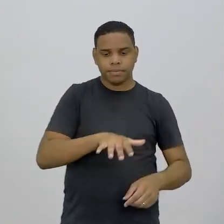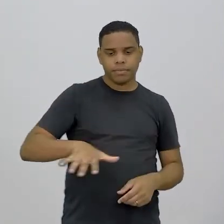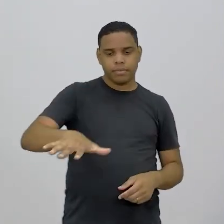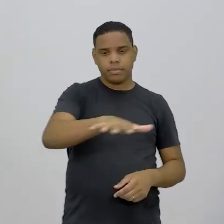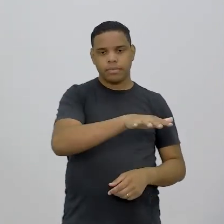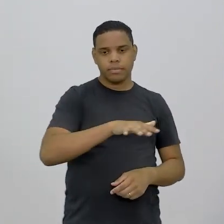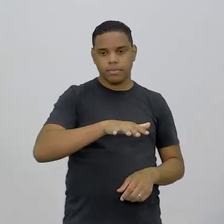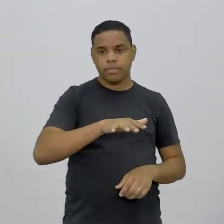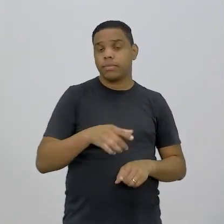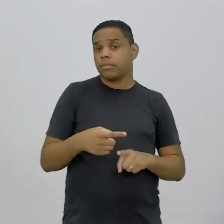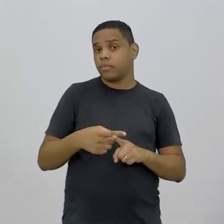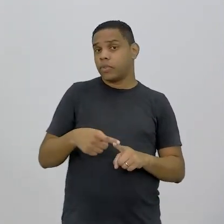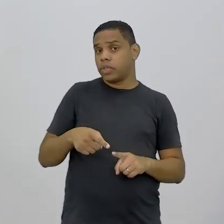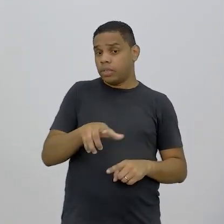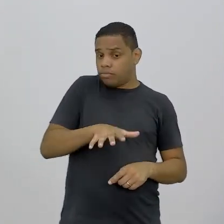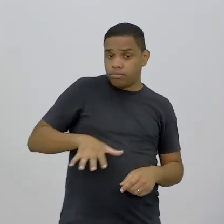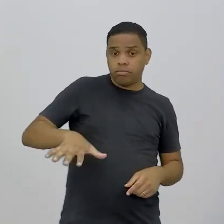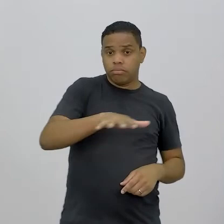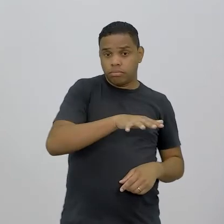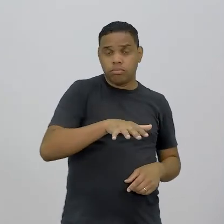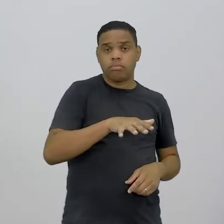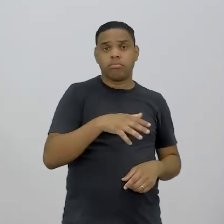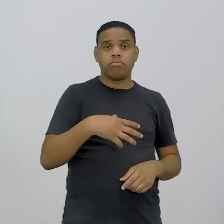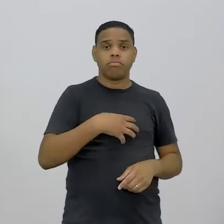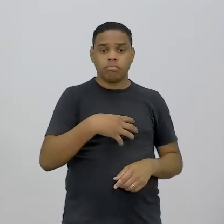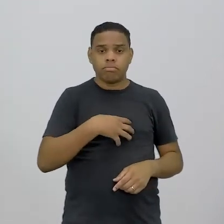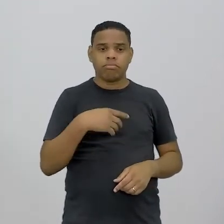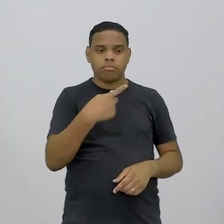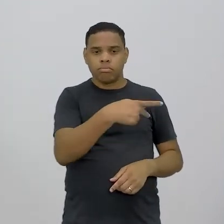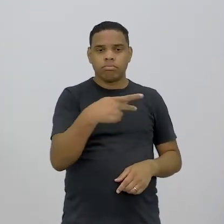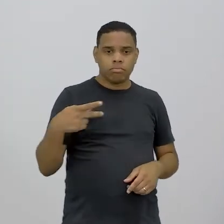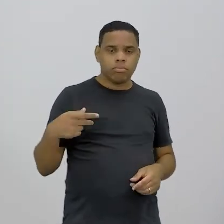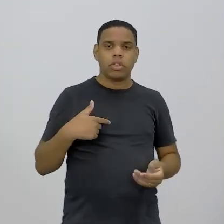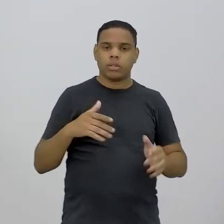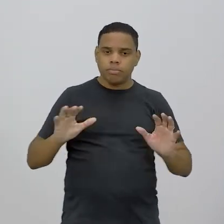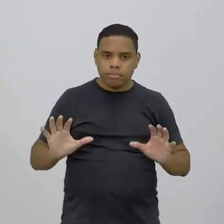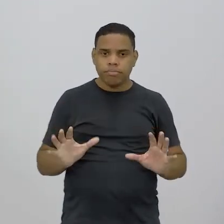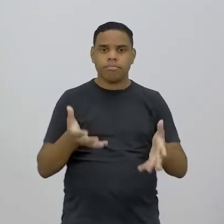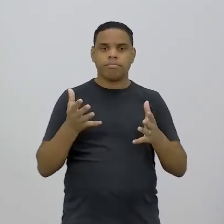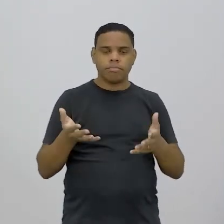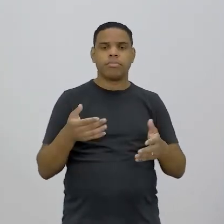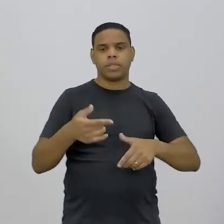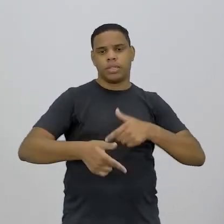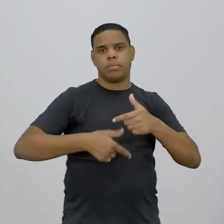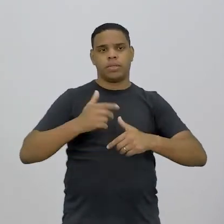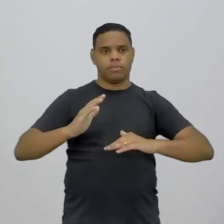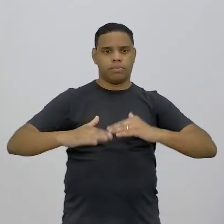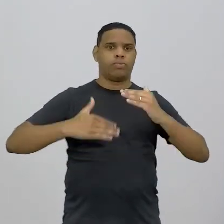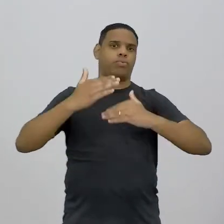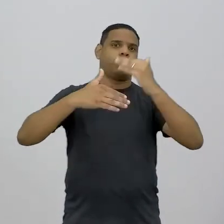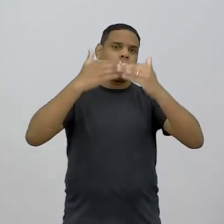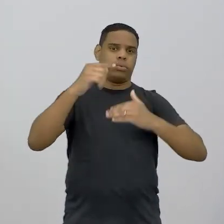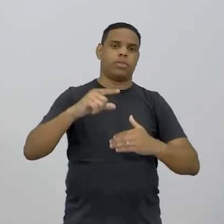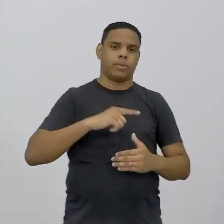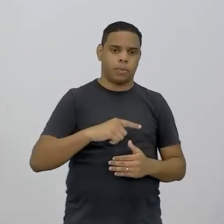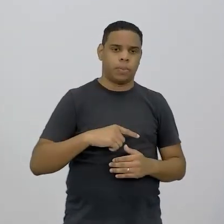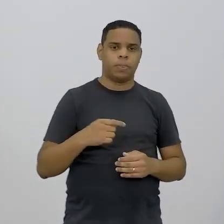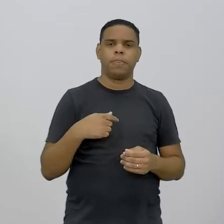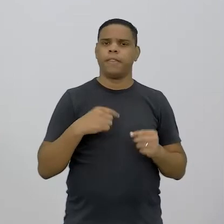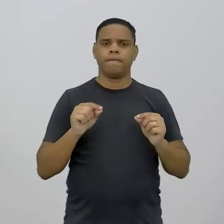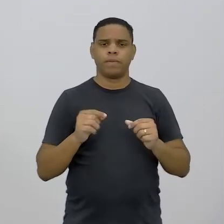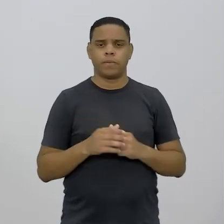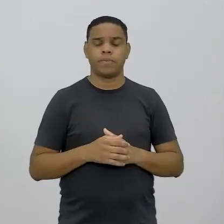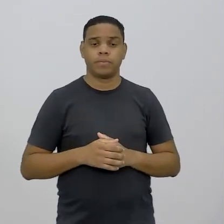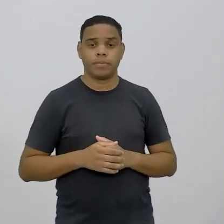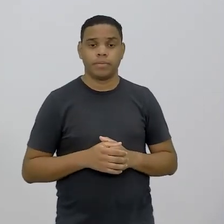que aliás é a própria sociedade da sua forma sui generis que promove esse próprio desenvolvimento. E o que eu quero dizer com